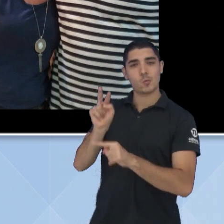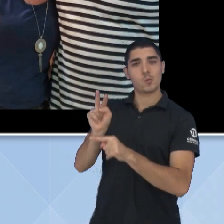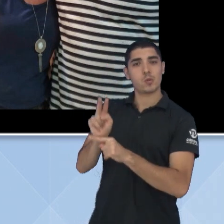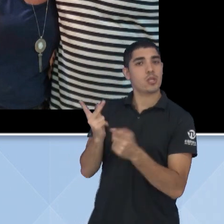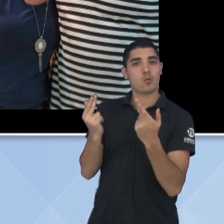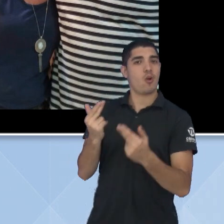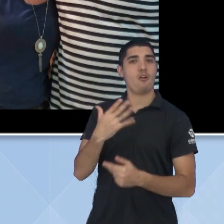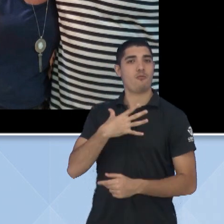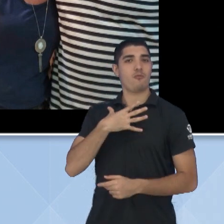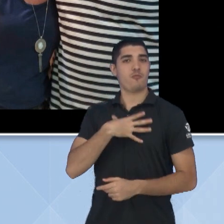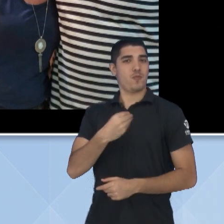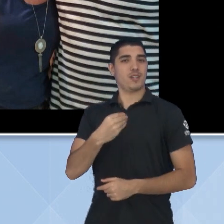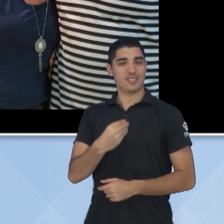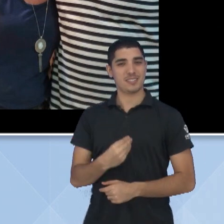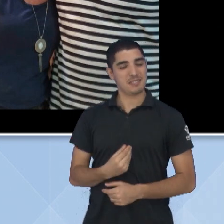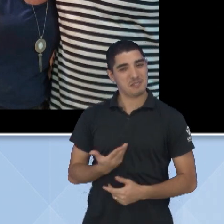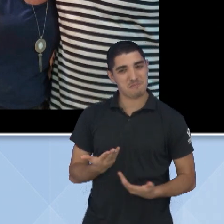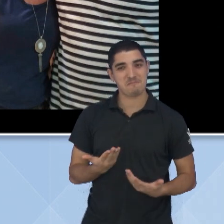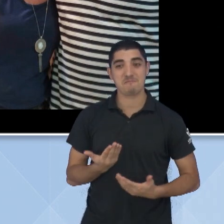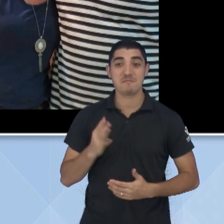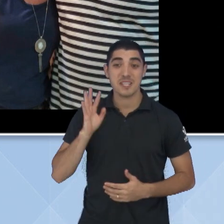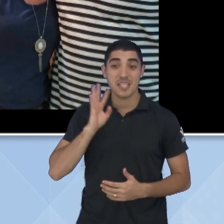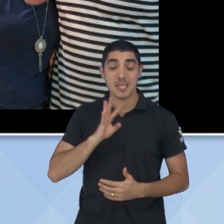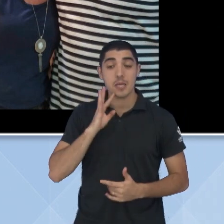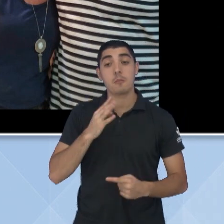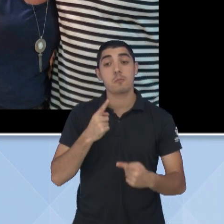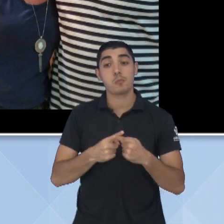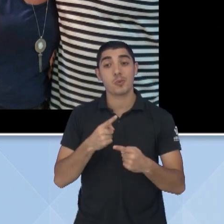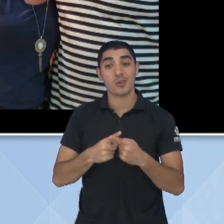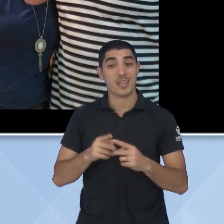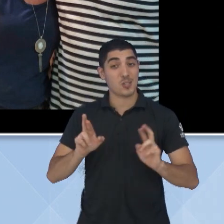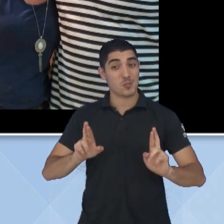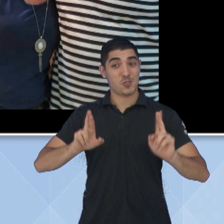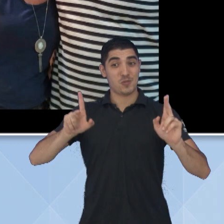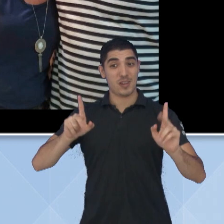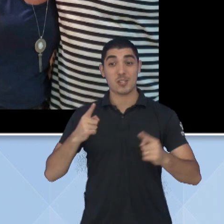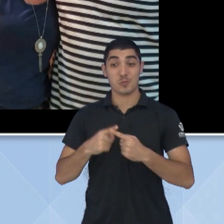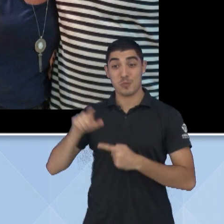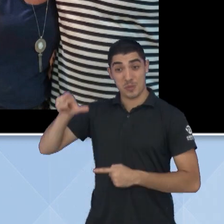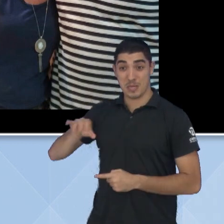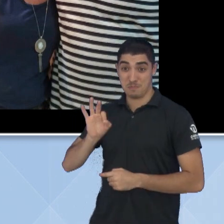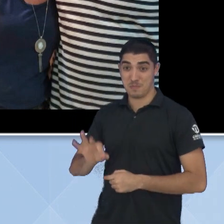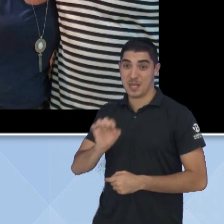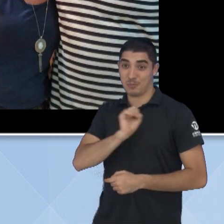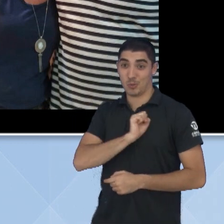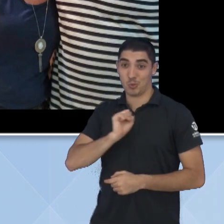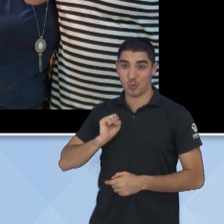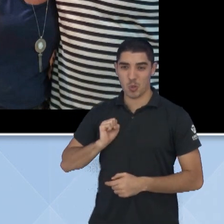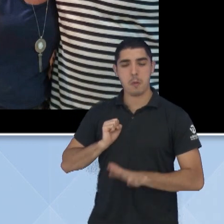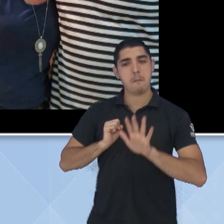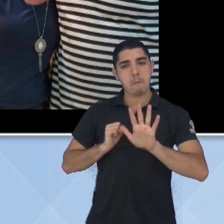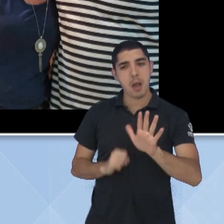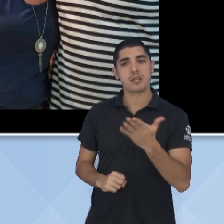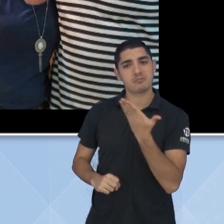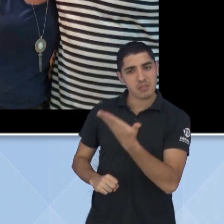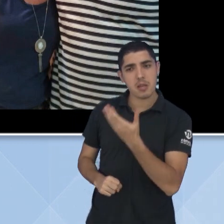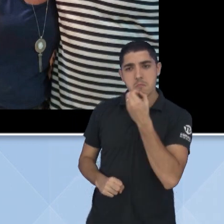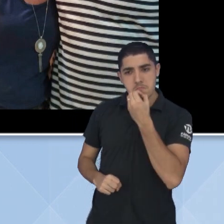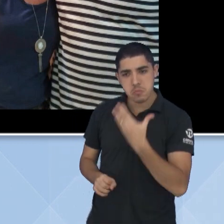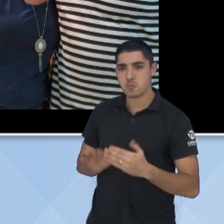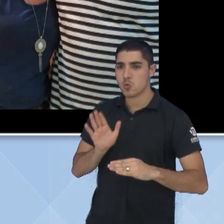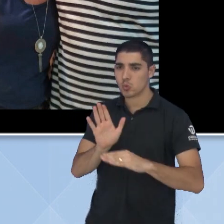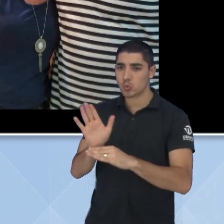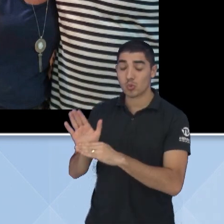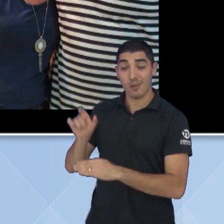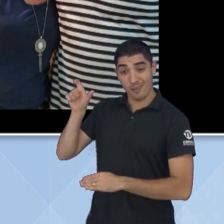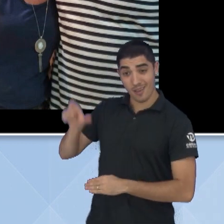amigo confidente. Estranho, controversial, talvez, por ser sogro. Talvez, mas é a pura verdade. Seu Ronaldo